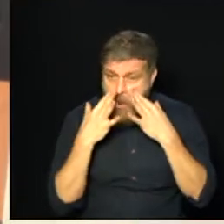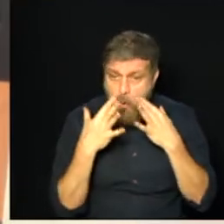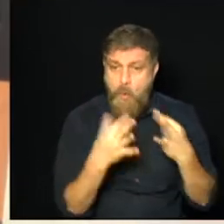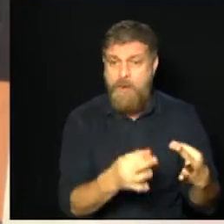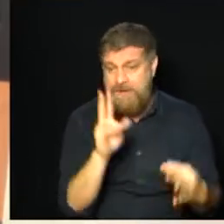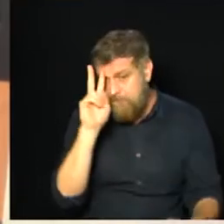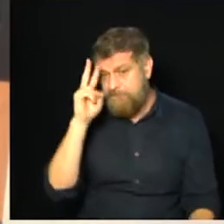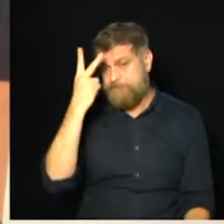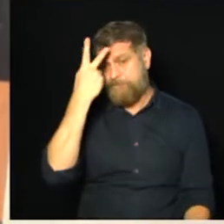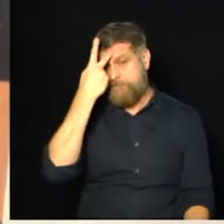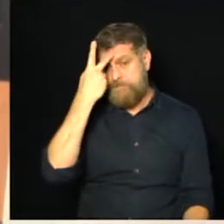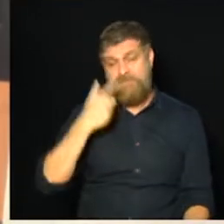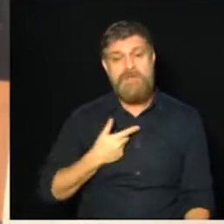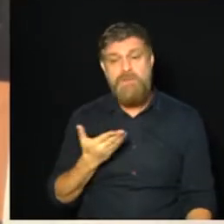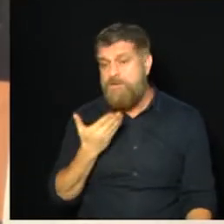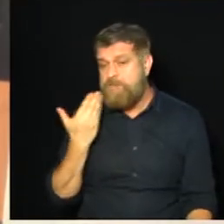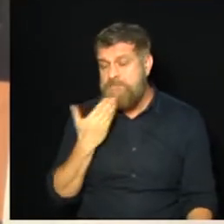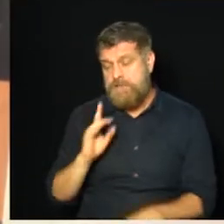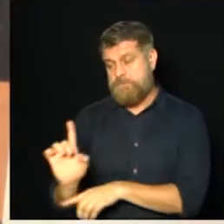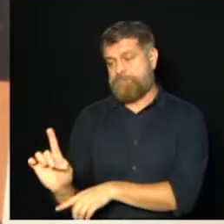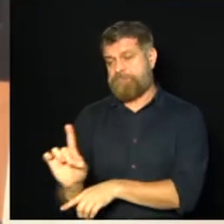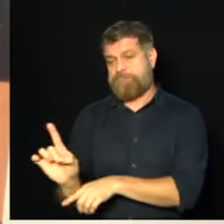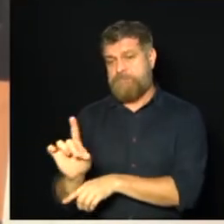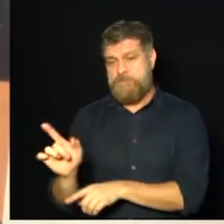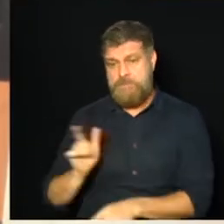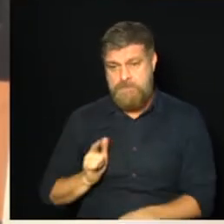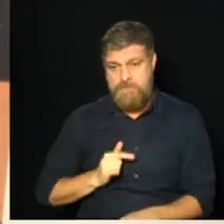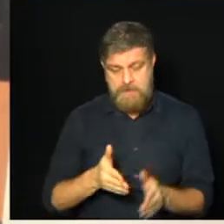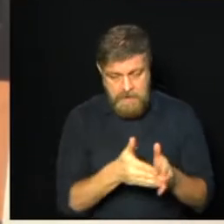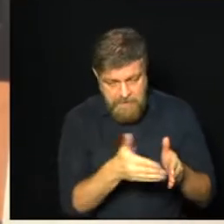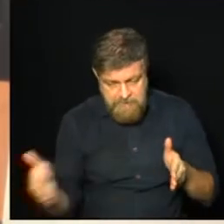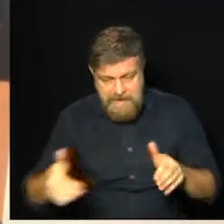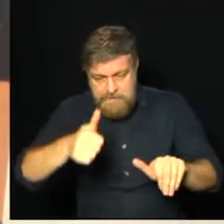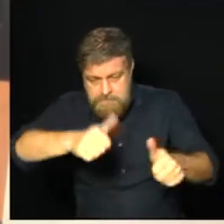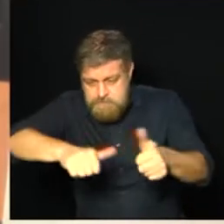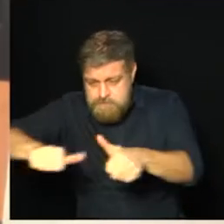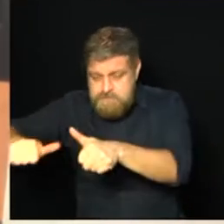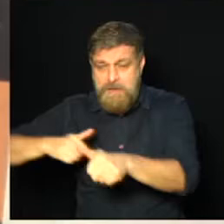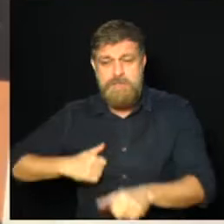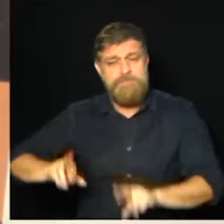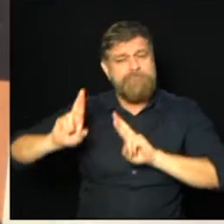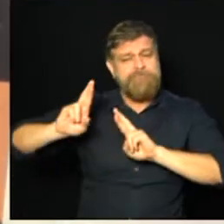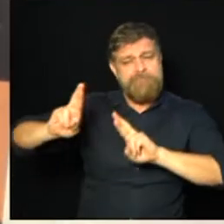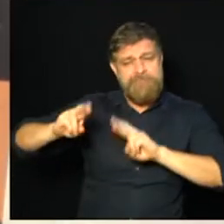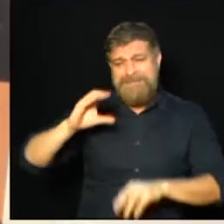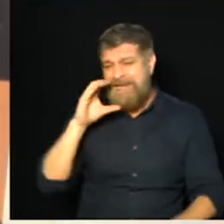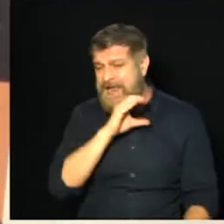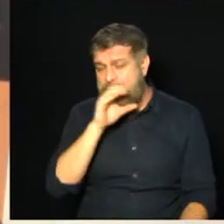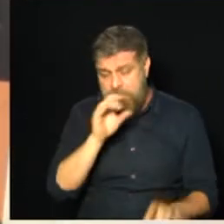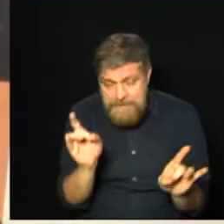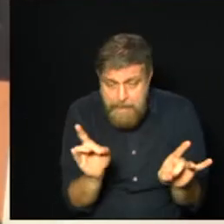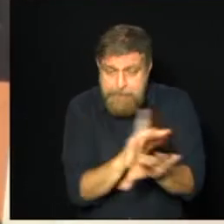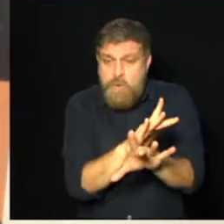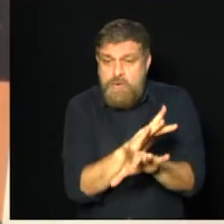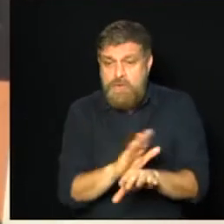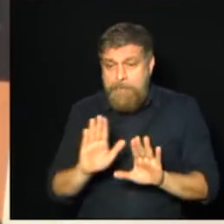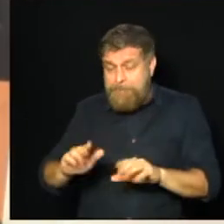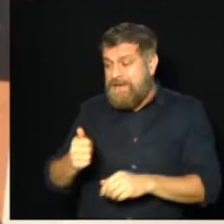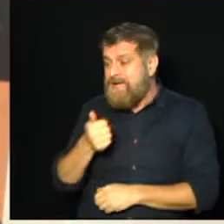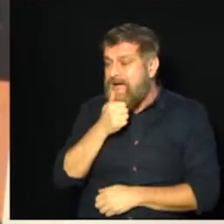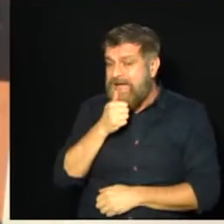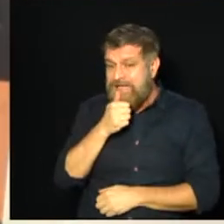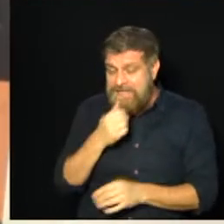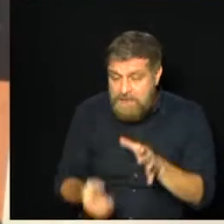não é um processo simples. Ele está tramitando, a gente tem expectativa que ele saia o mais rápido possível, mas, enquanto eu não tenho o